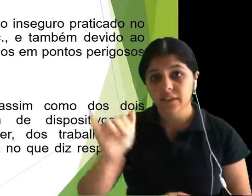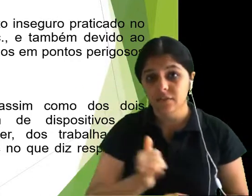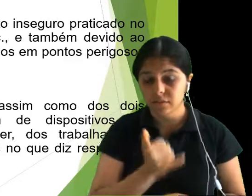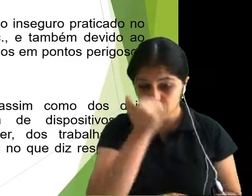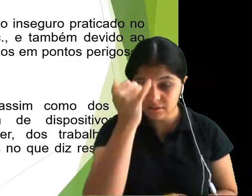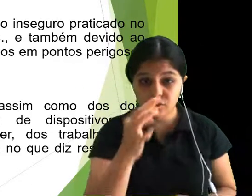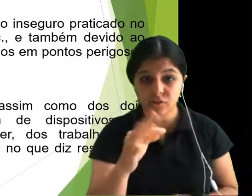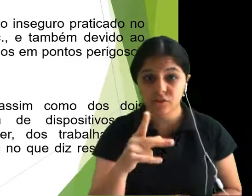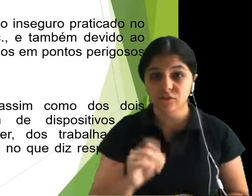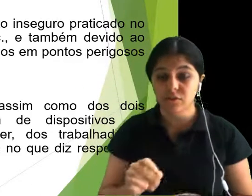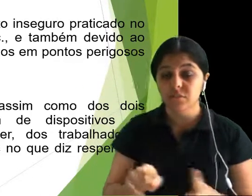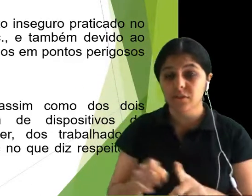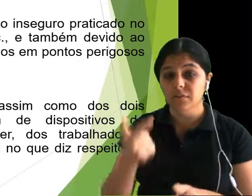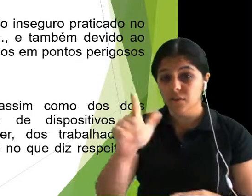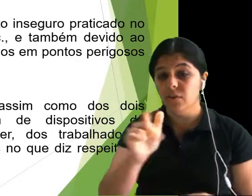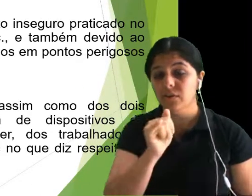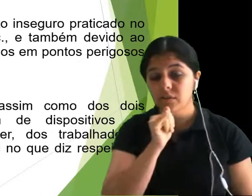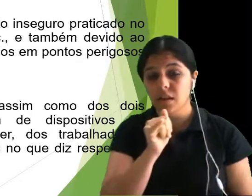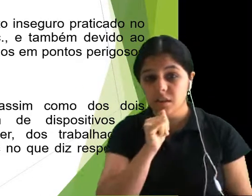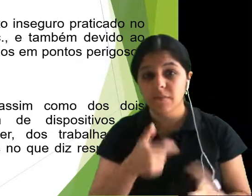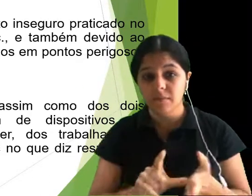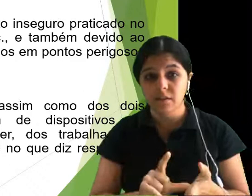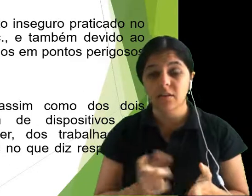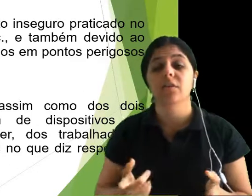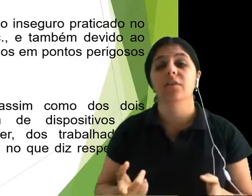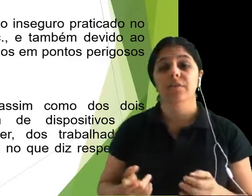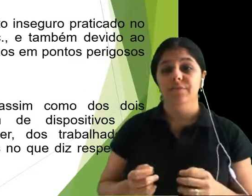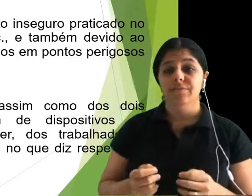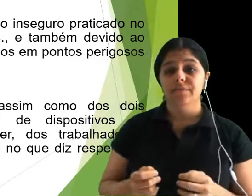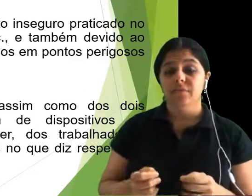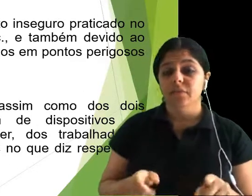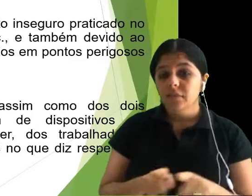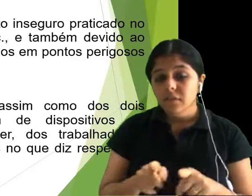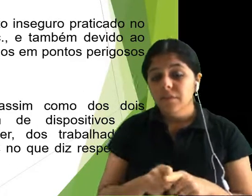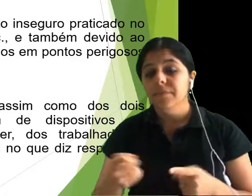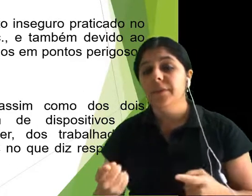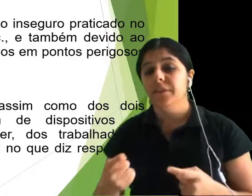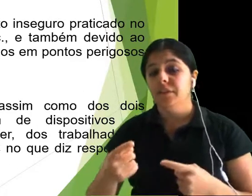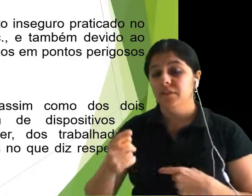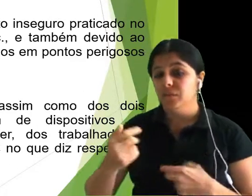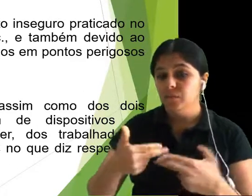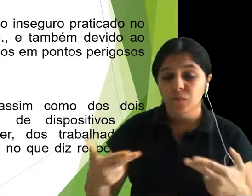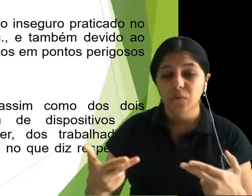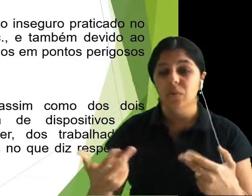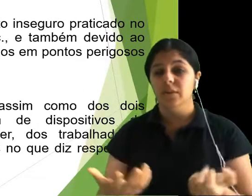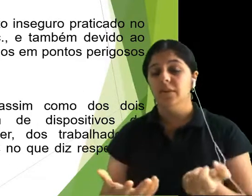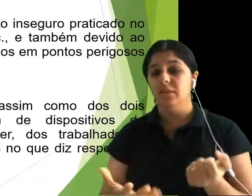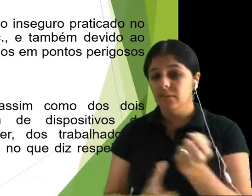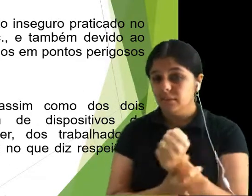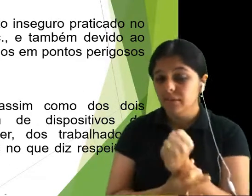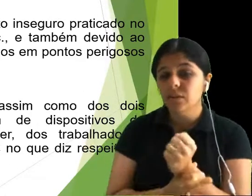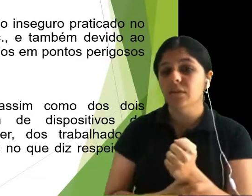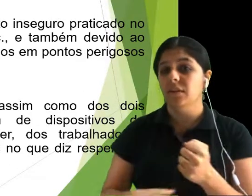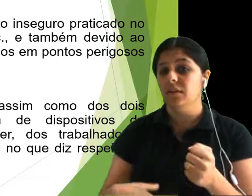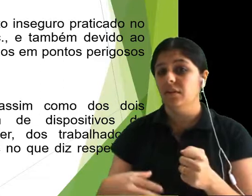tipo, assim como dos outros exemplificados anteriormente, além de dispositivo de segurança de equipamentos, requer